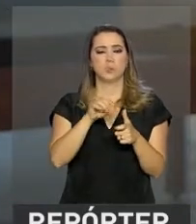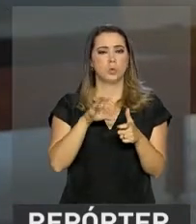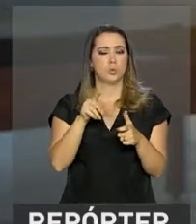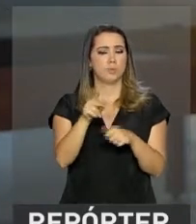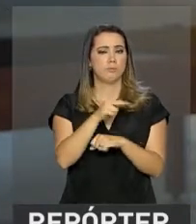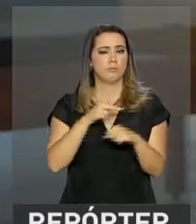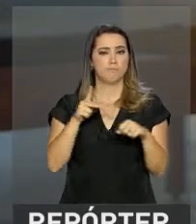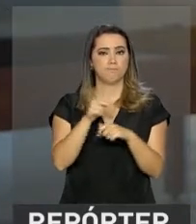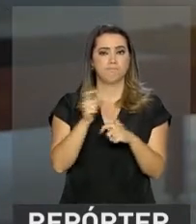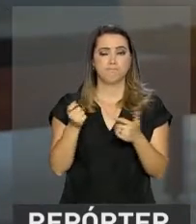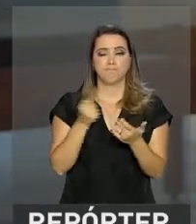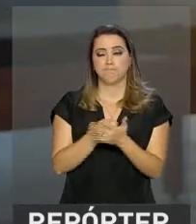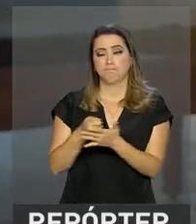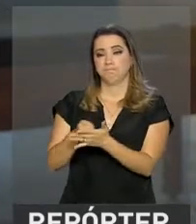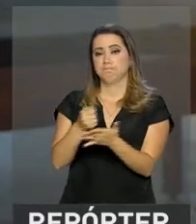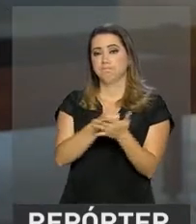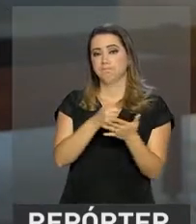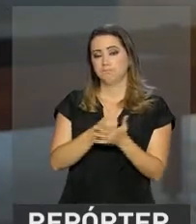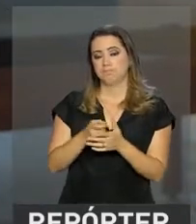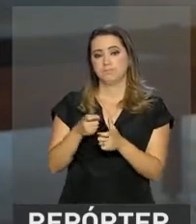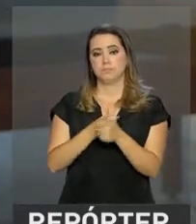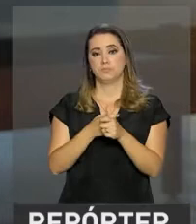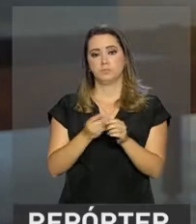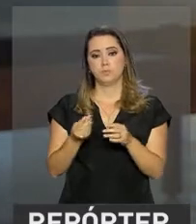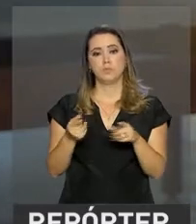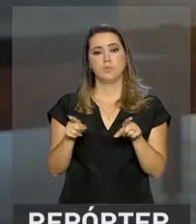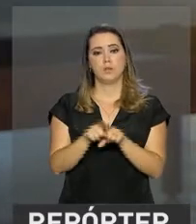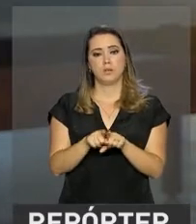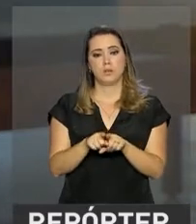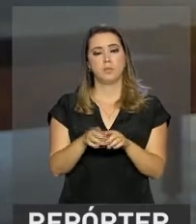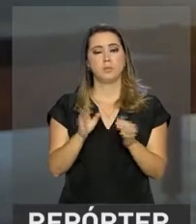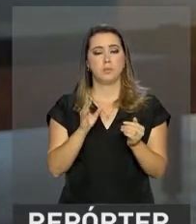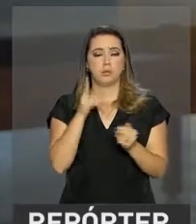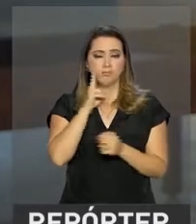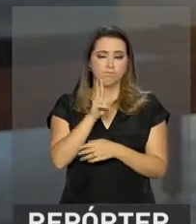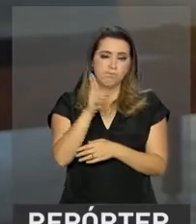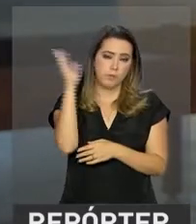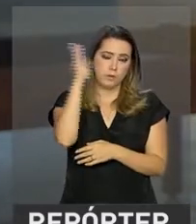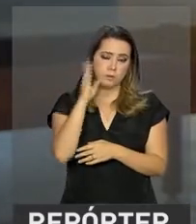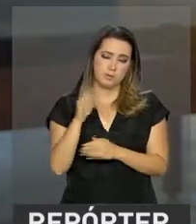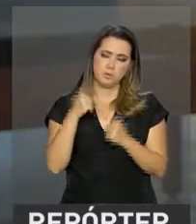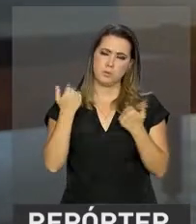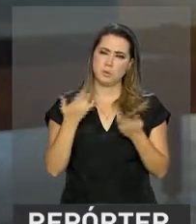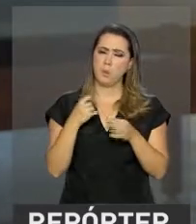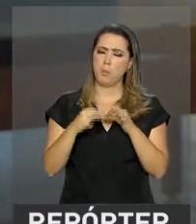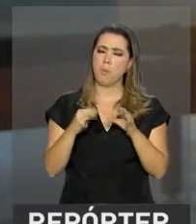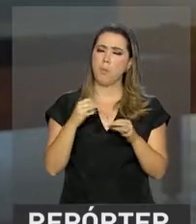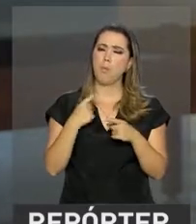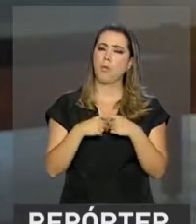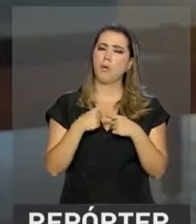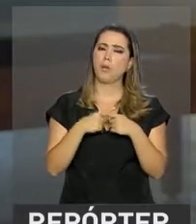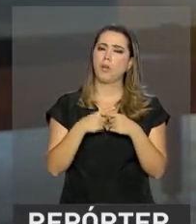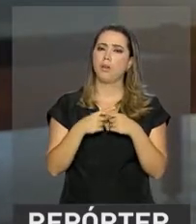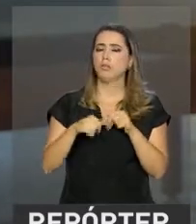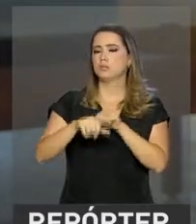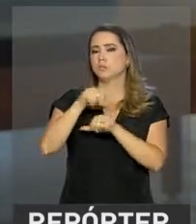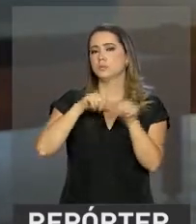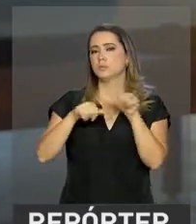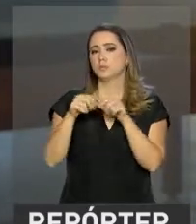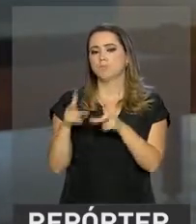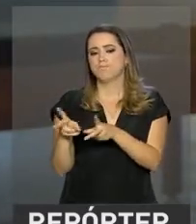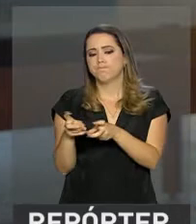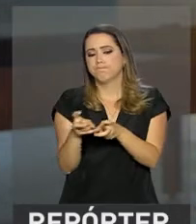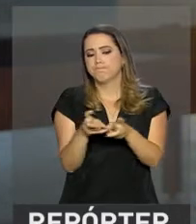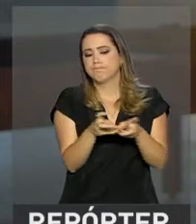que fazem parte do mercado financeiro internacional, incluindo o Brasil. E a justificativa para mudar esta perspectiva